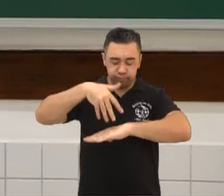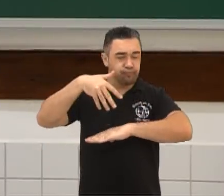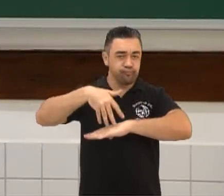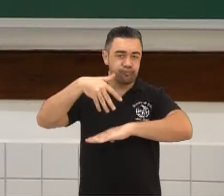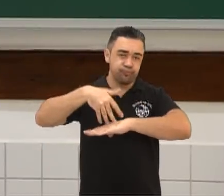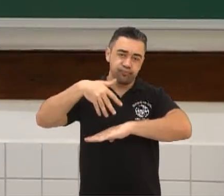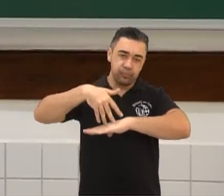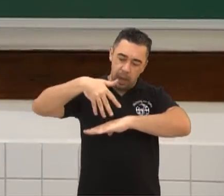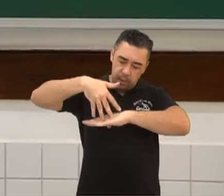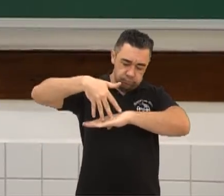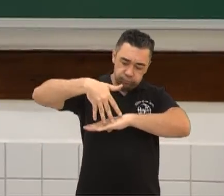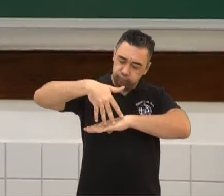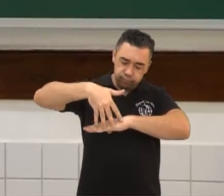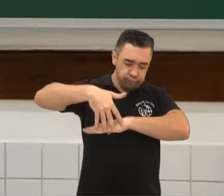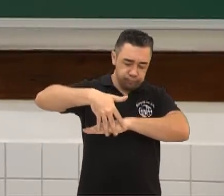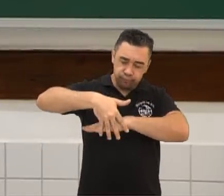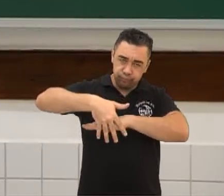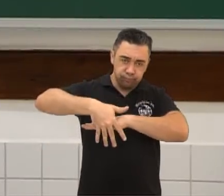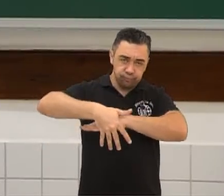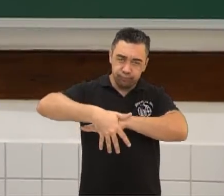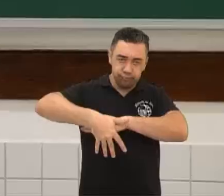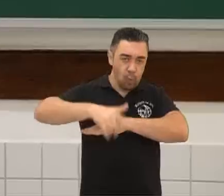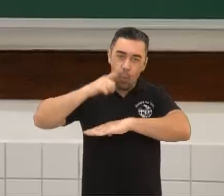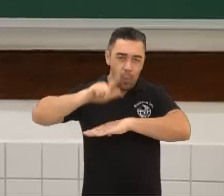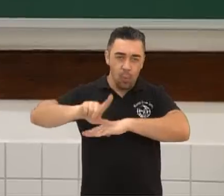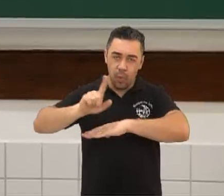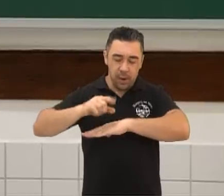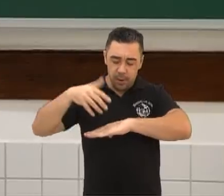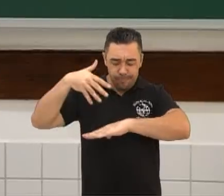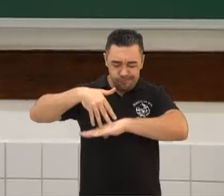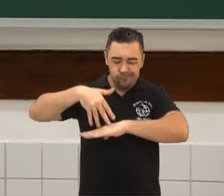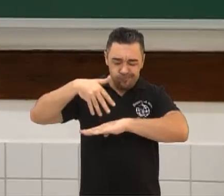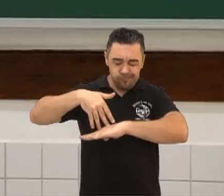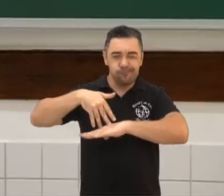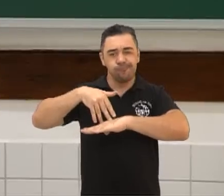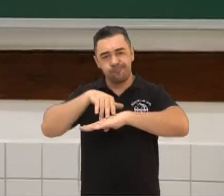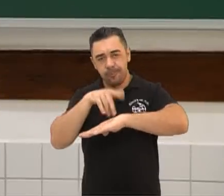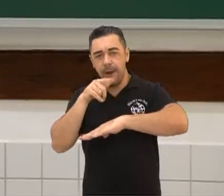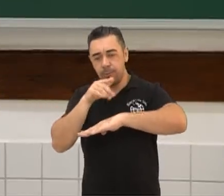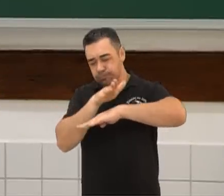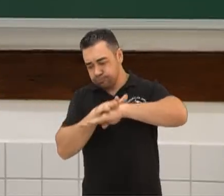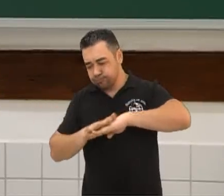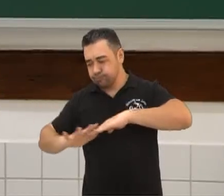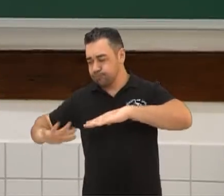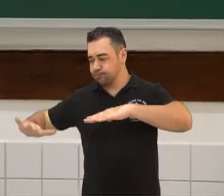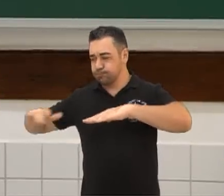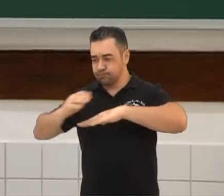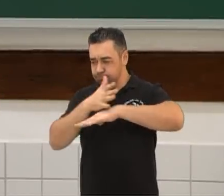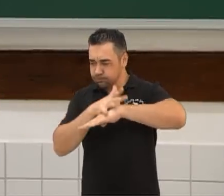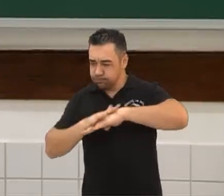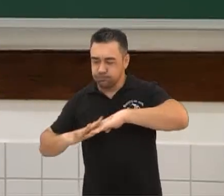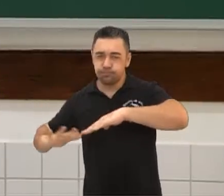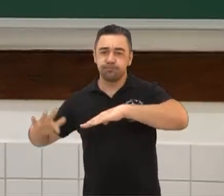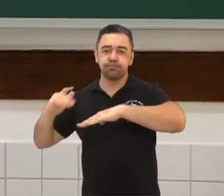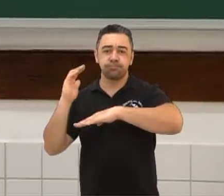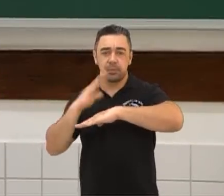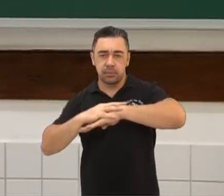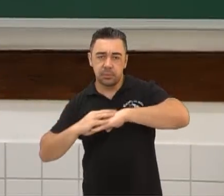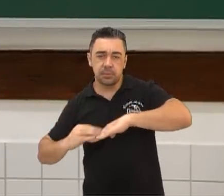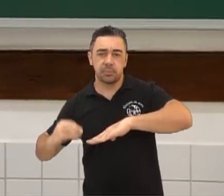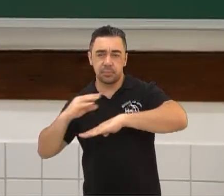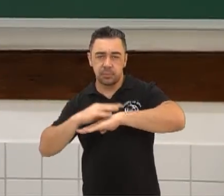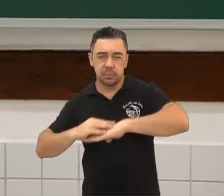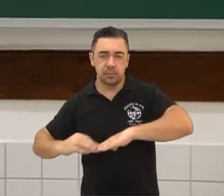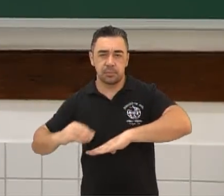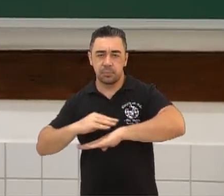pela superfície e pode causar erosões. Então, além das máquinas, os animais também, né, contribuem